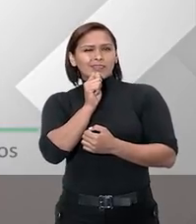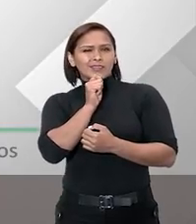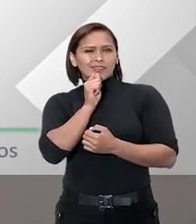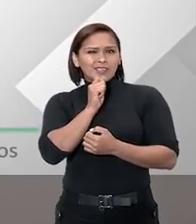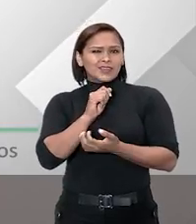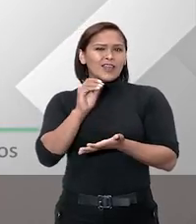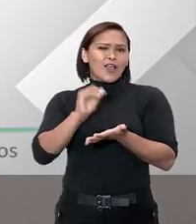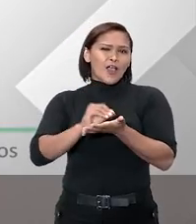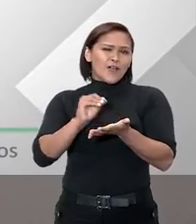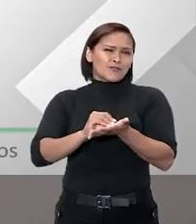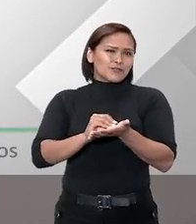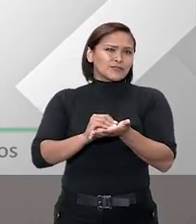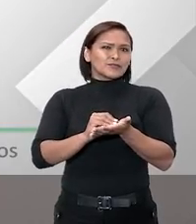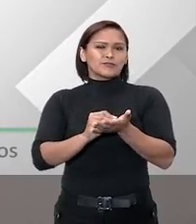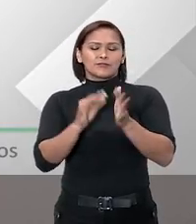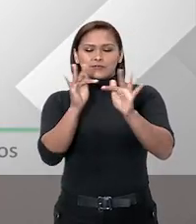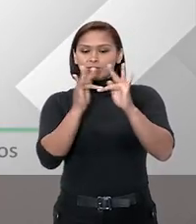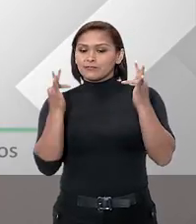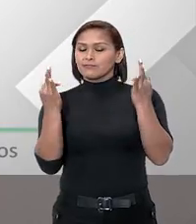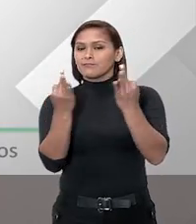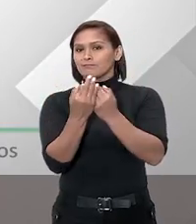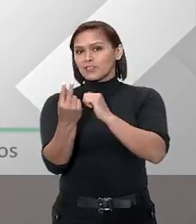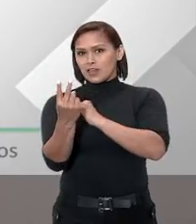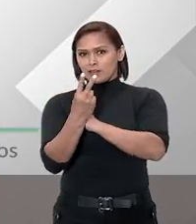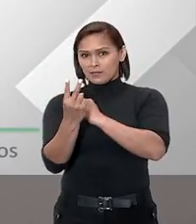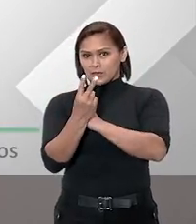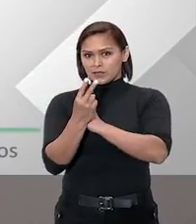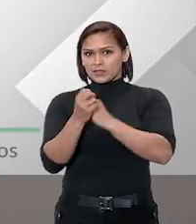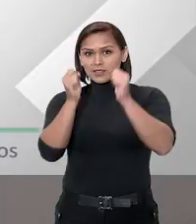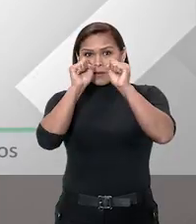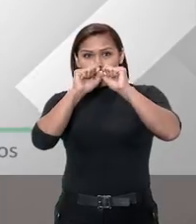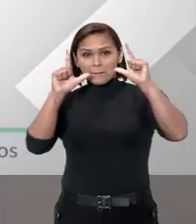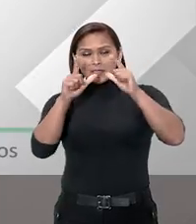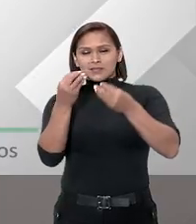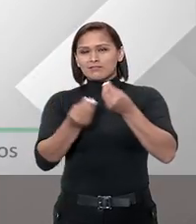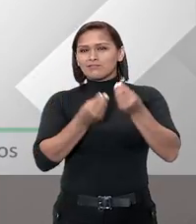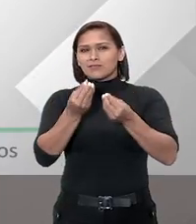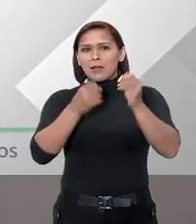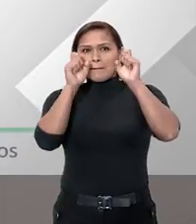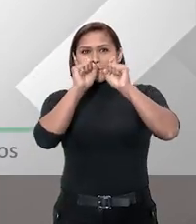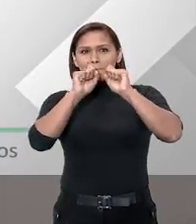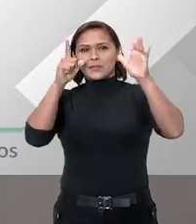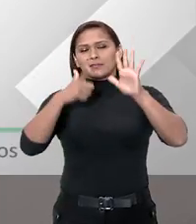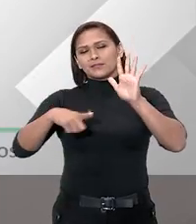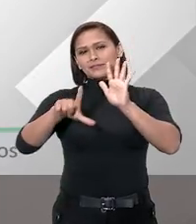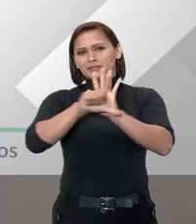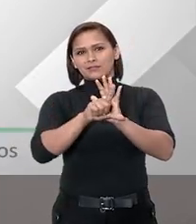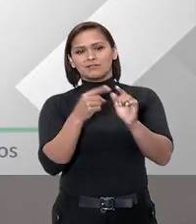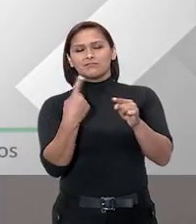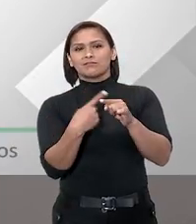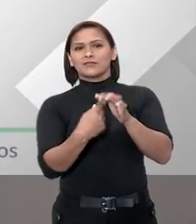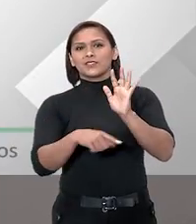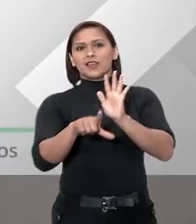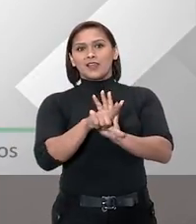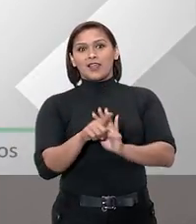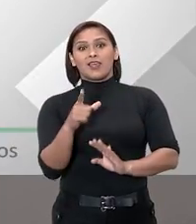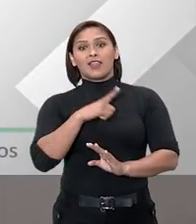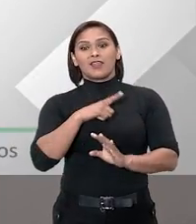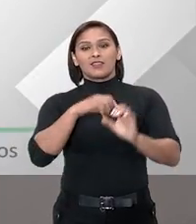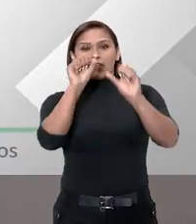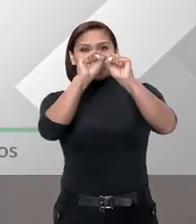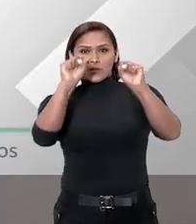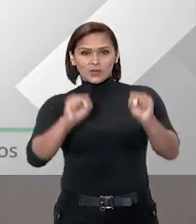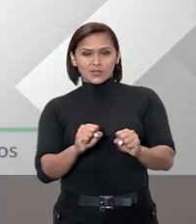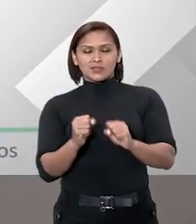ainda falta a rede de proteção abrir esses olhos, né? Abrir os olhos para essa lei, porque essa lei ela cria um microsistema,